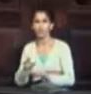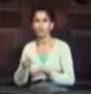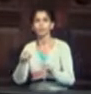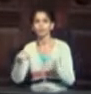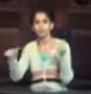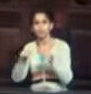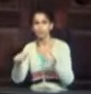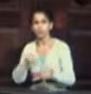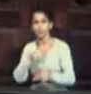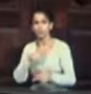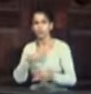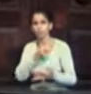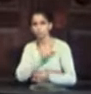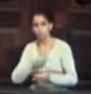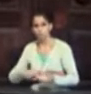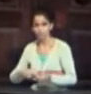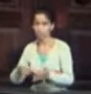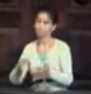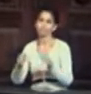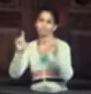Senhor presidente, aqui